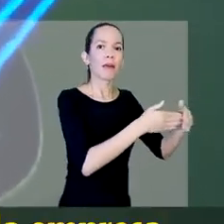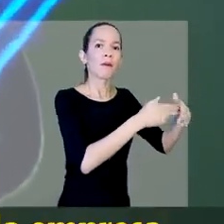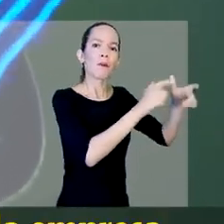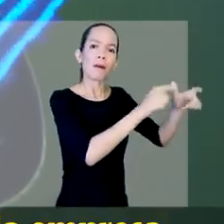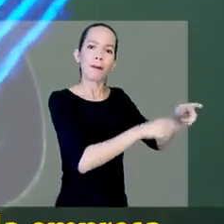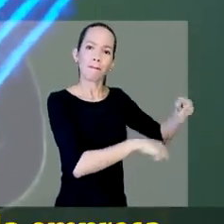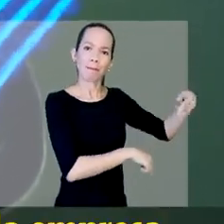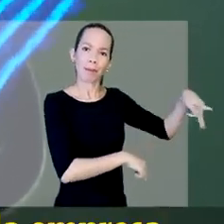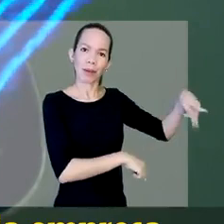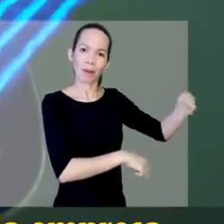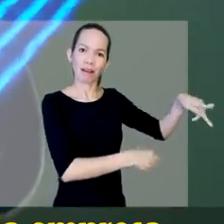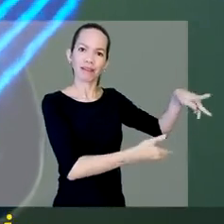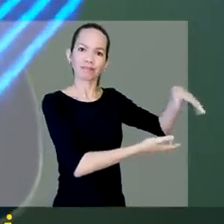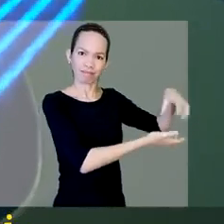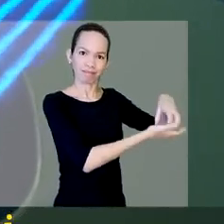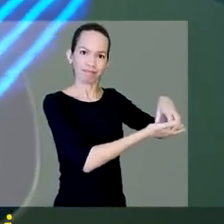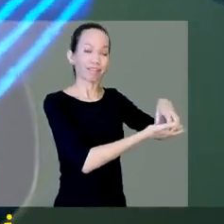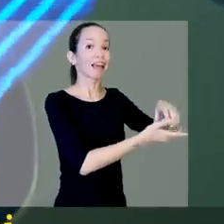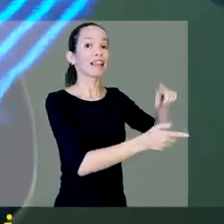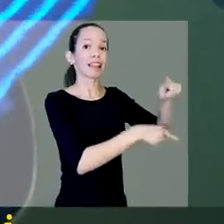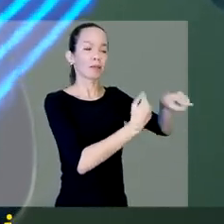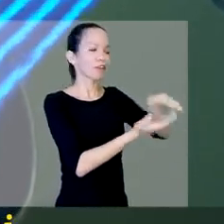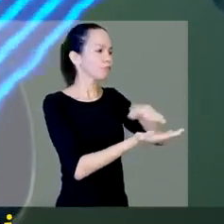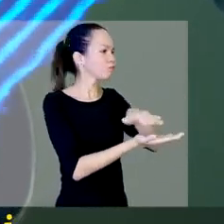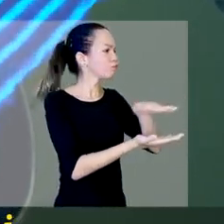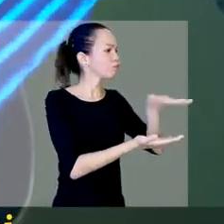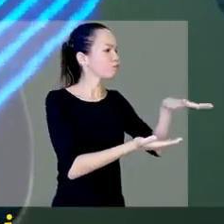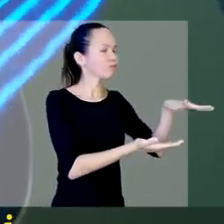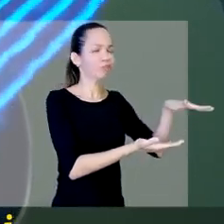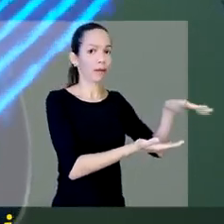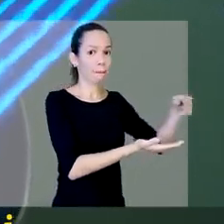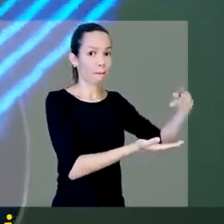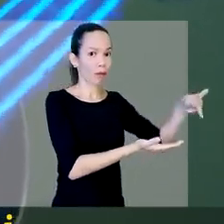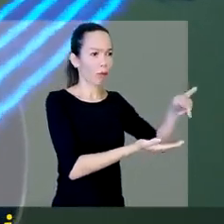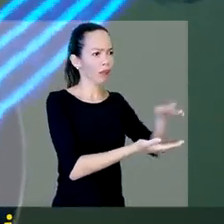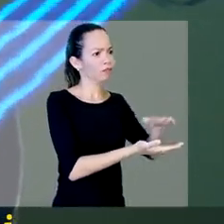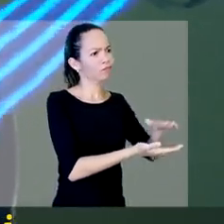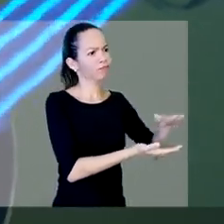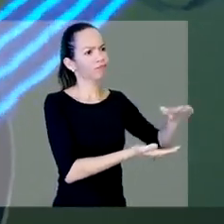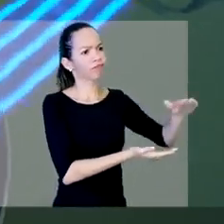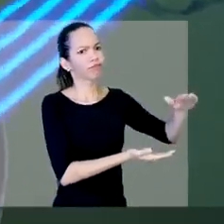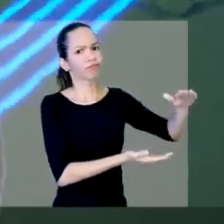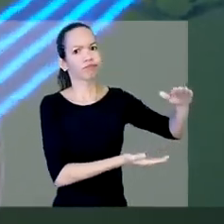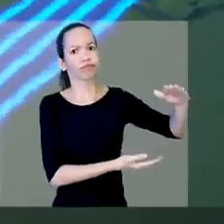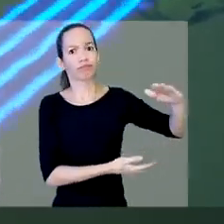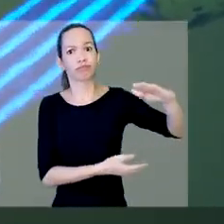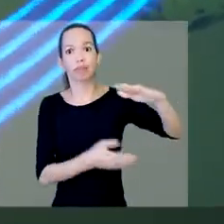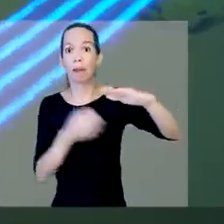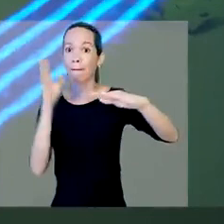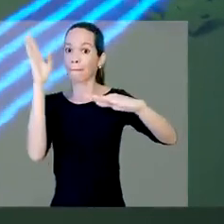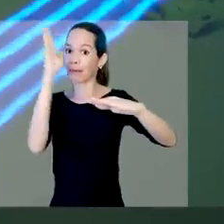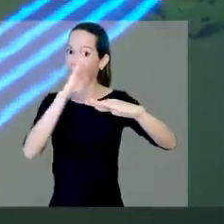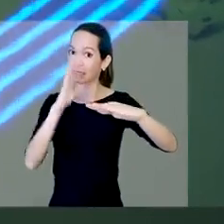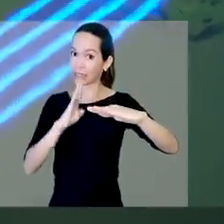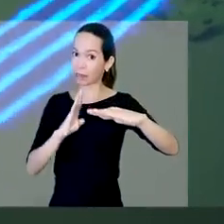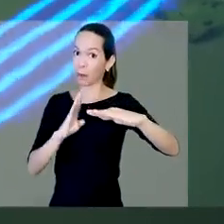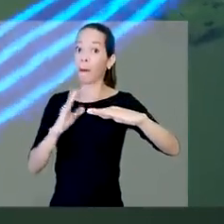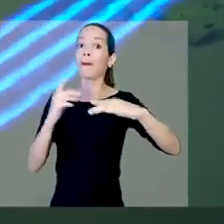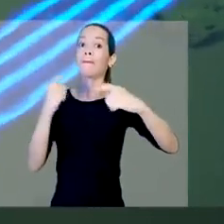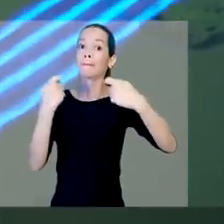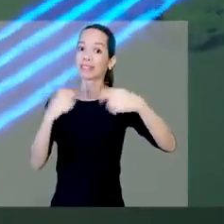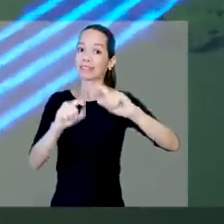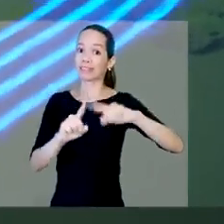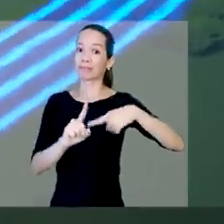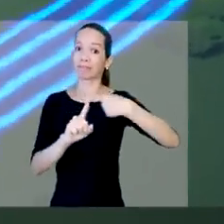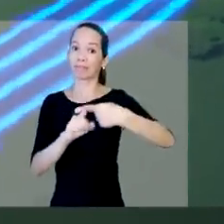na margem paraguaia da empresa. De lá, parte da energia vai para o Paraguai e a outra parte para o Brasil. A